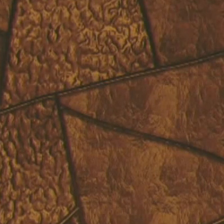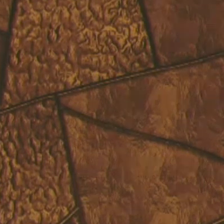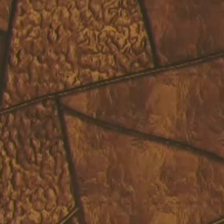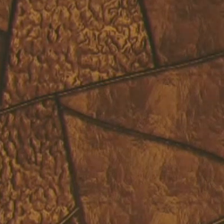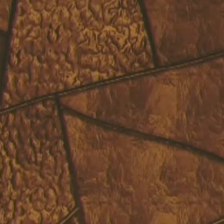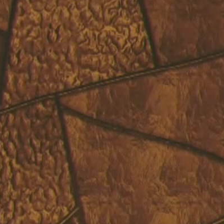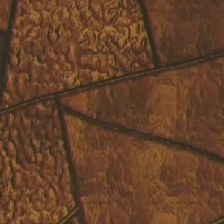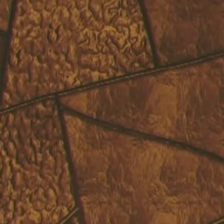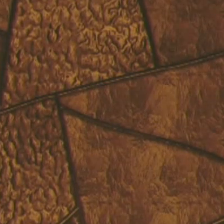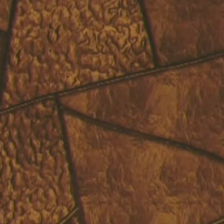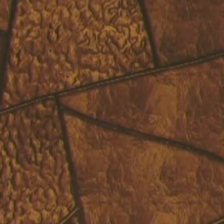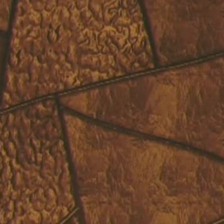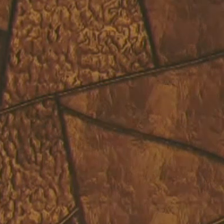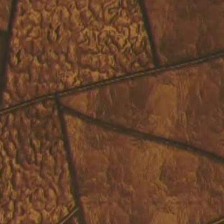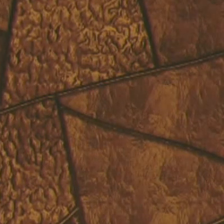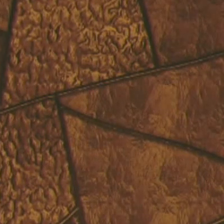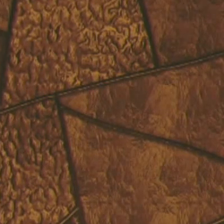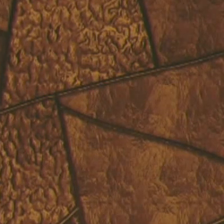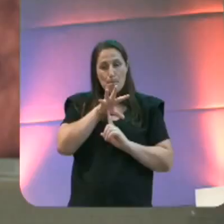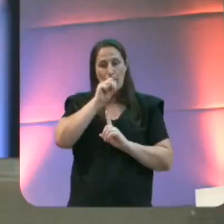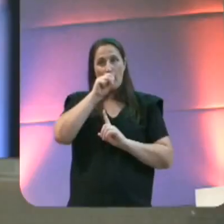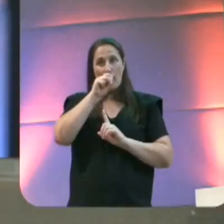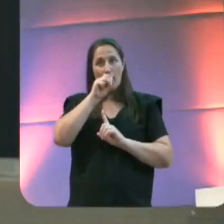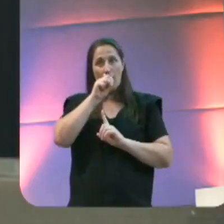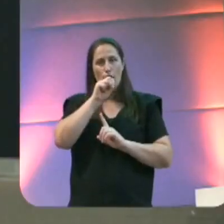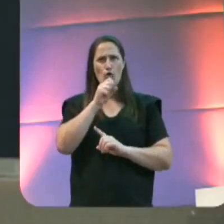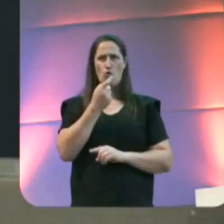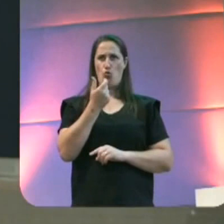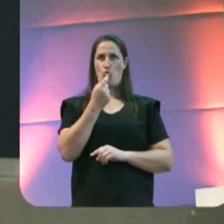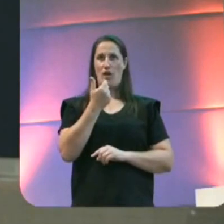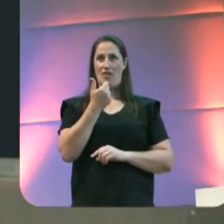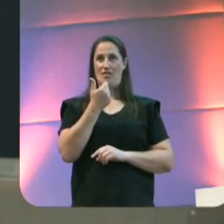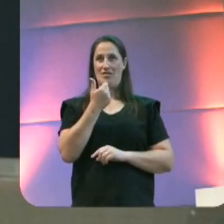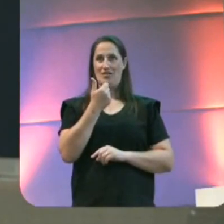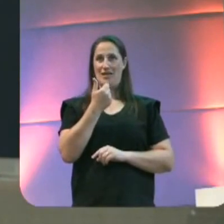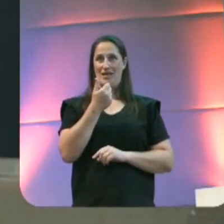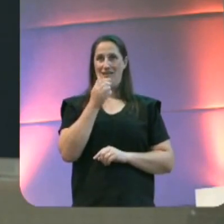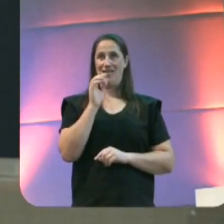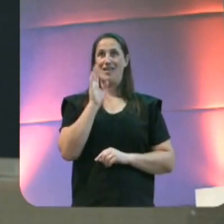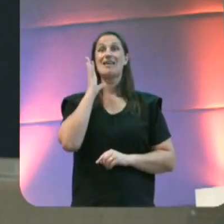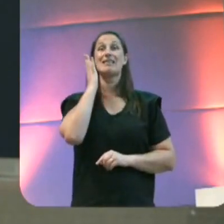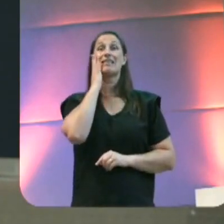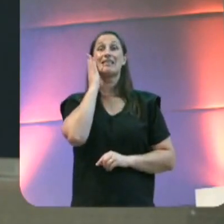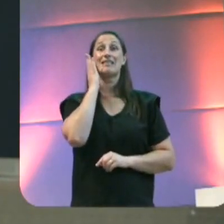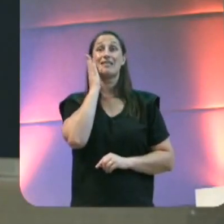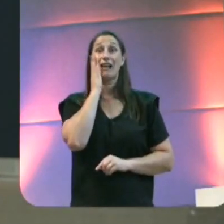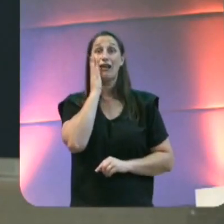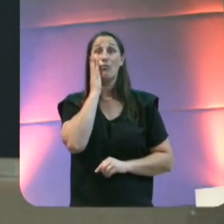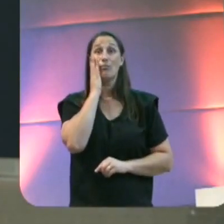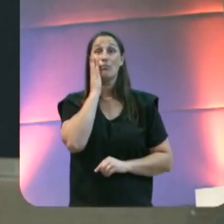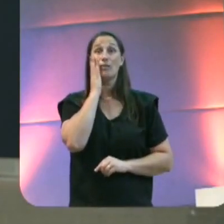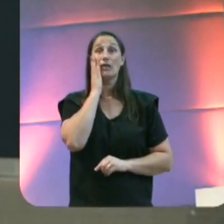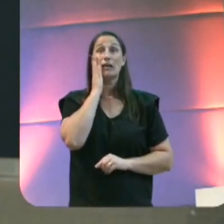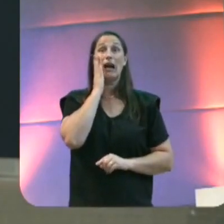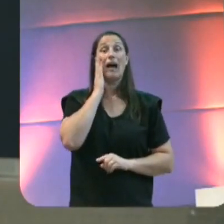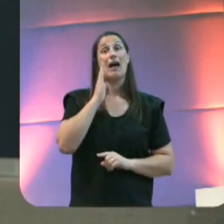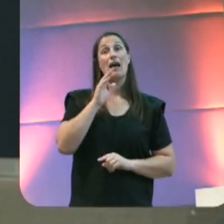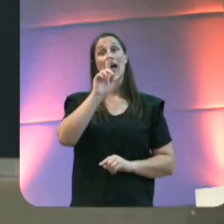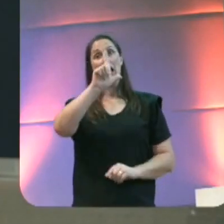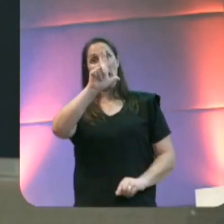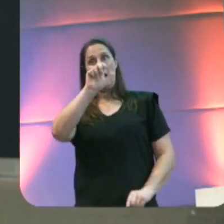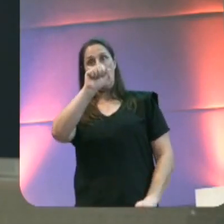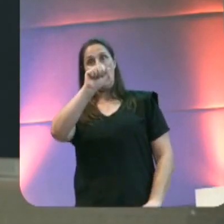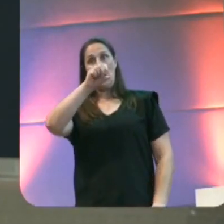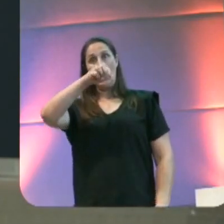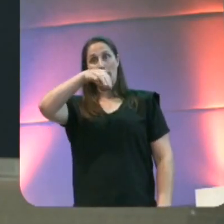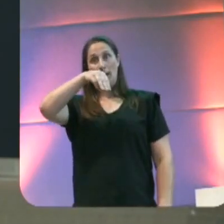lamparinas estão se apagando. As lamparinas estavam se apagando porque